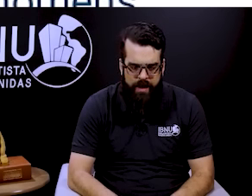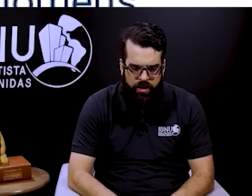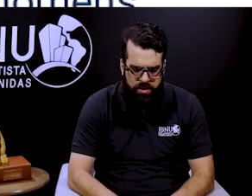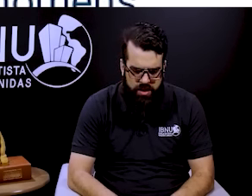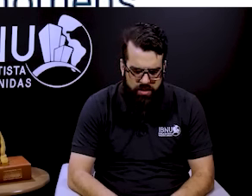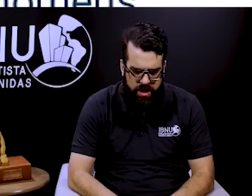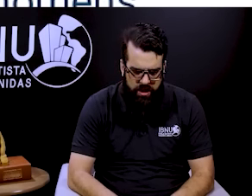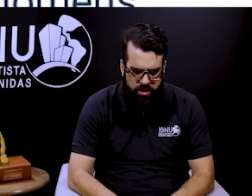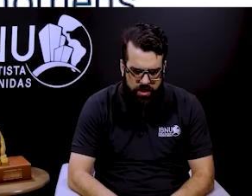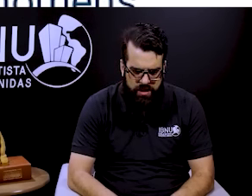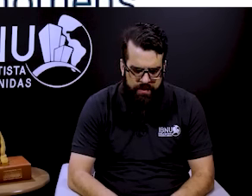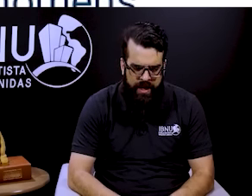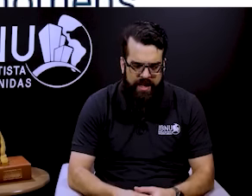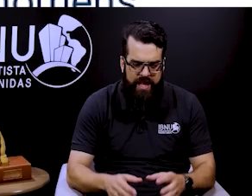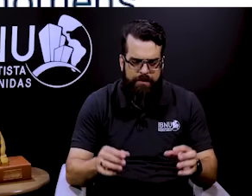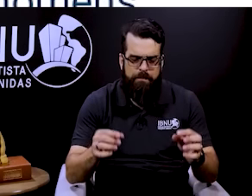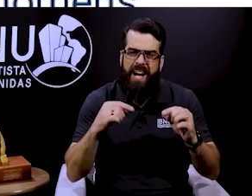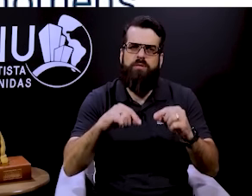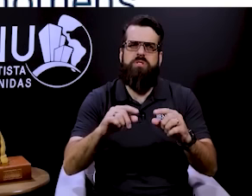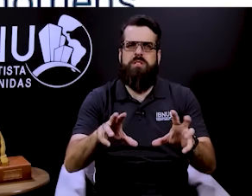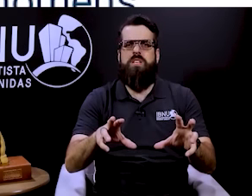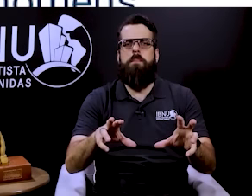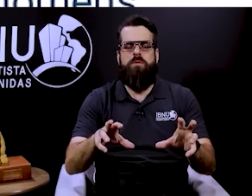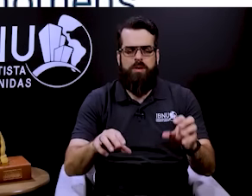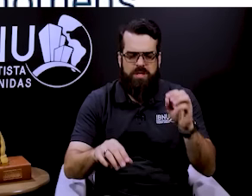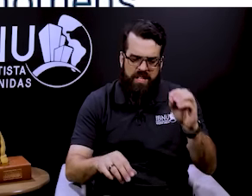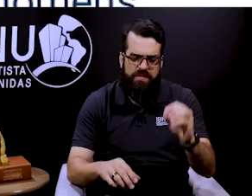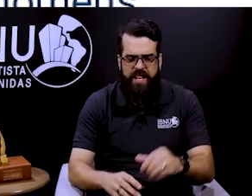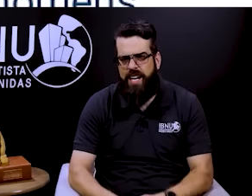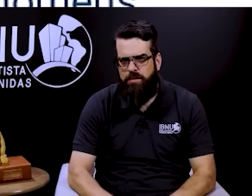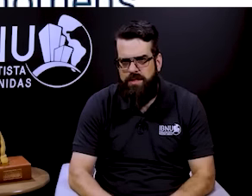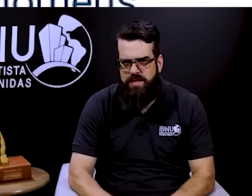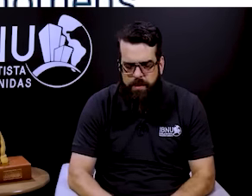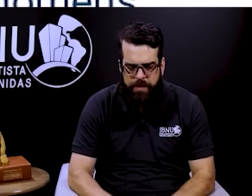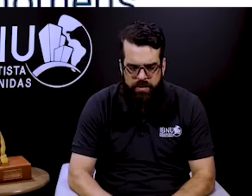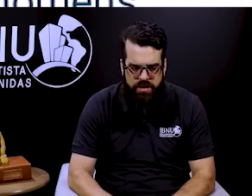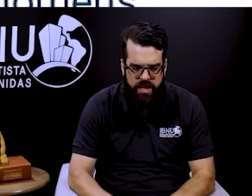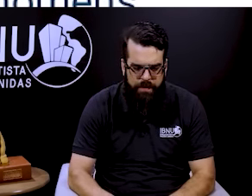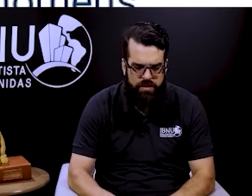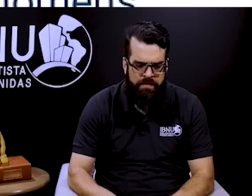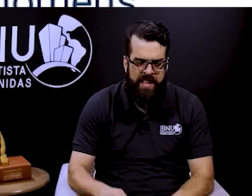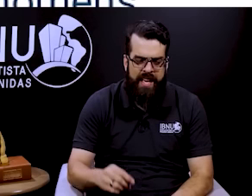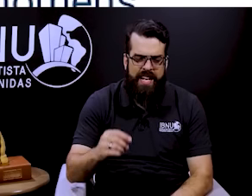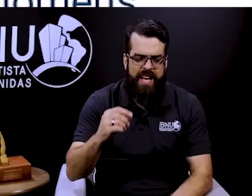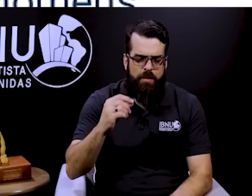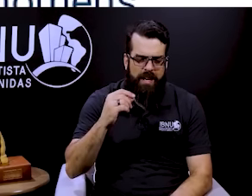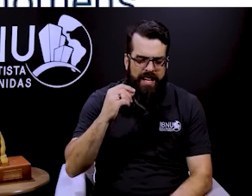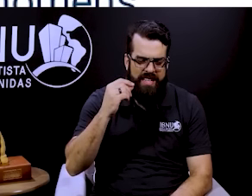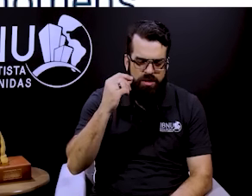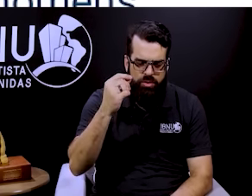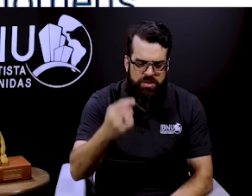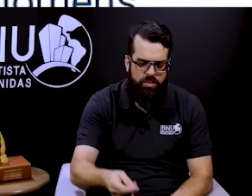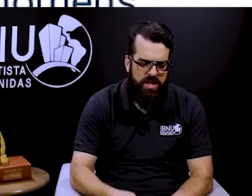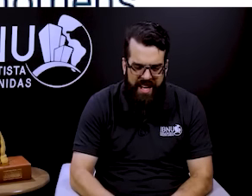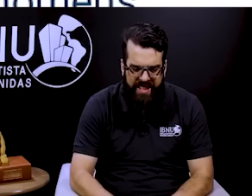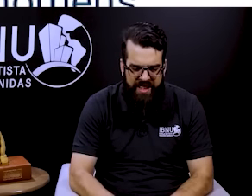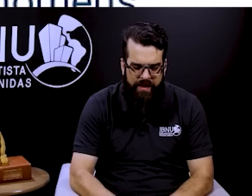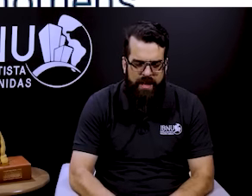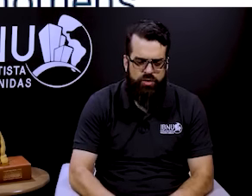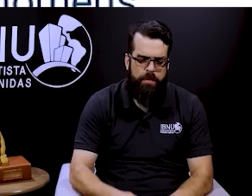para os seus seguidores. E para os discípulos, né, o significado desse sermão para os discípulos, ele era uma